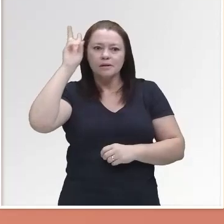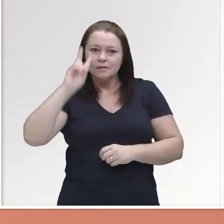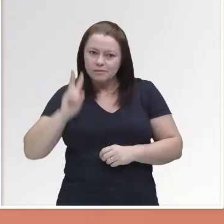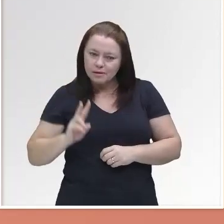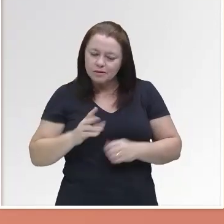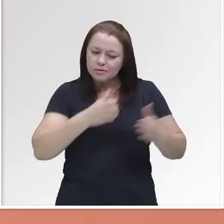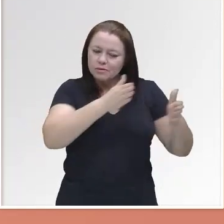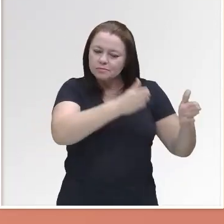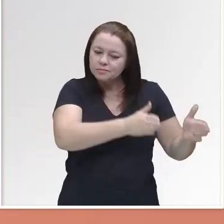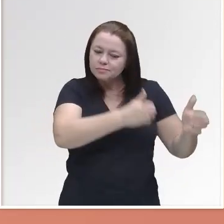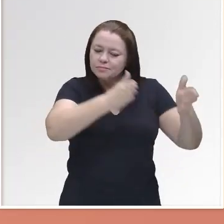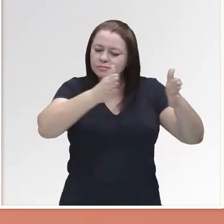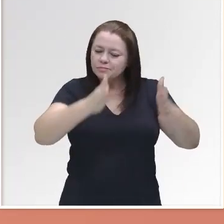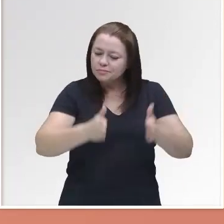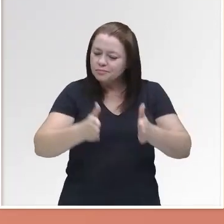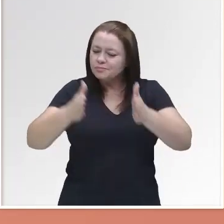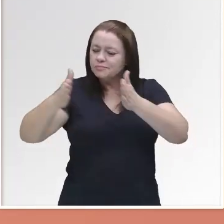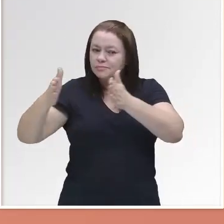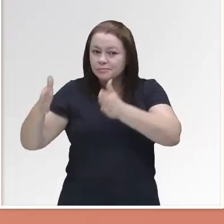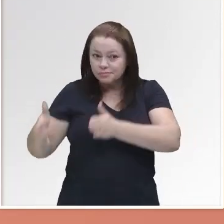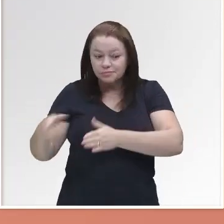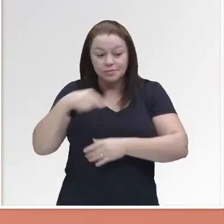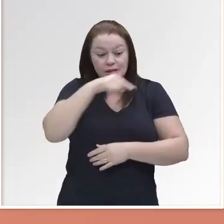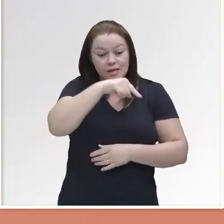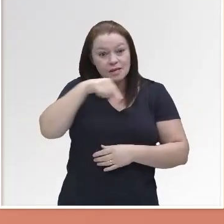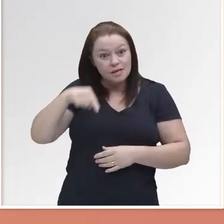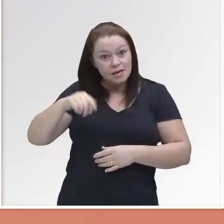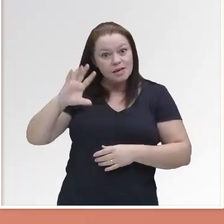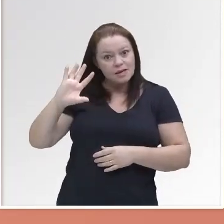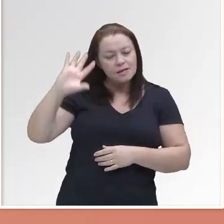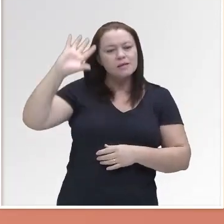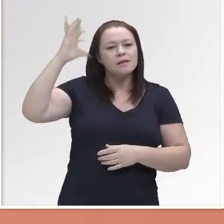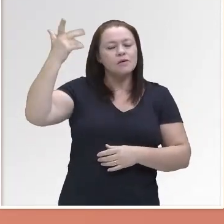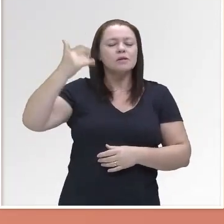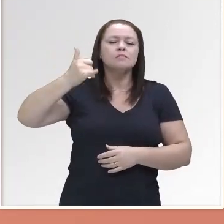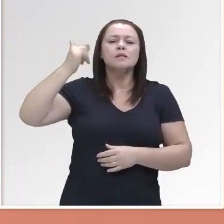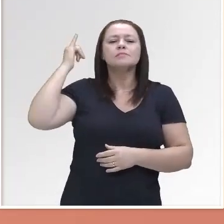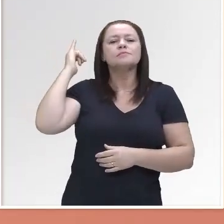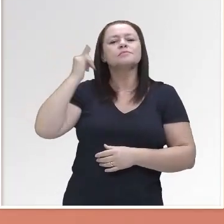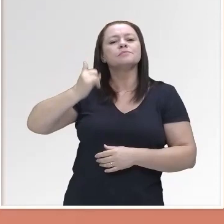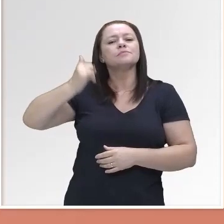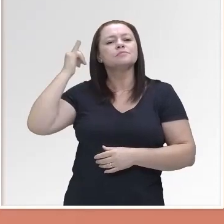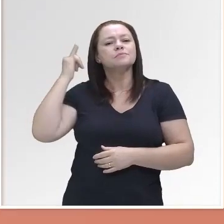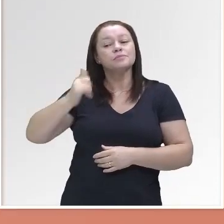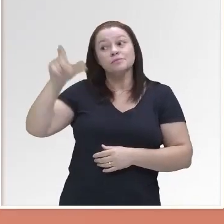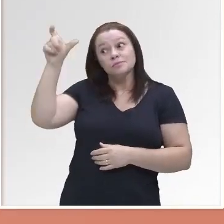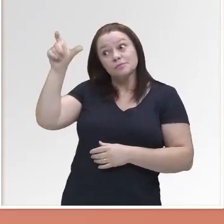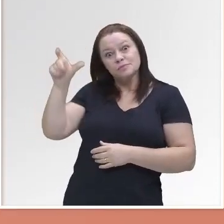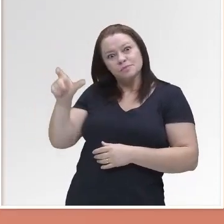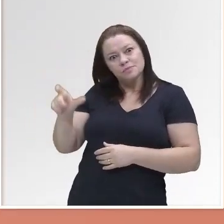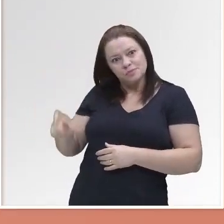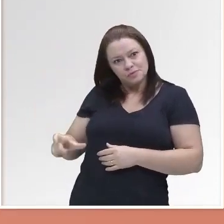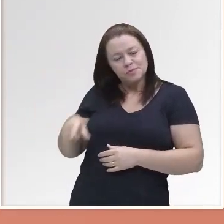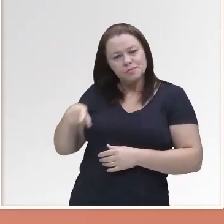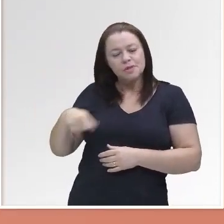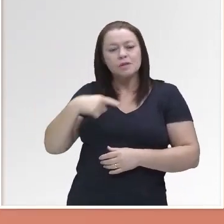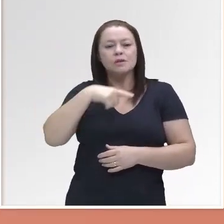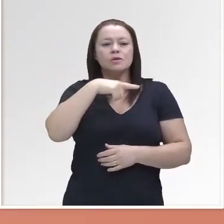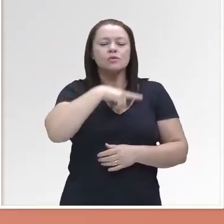outro. Essa sucessão de acontecimentos é contada por um narrador, que apresenta